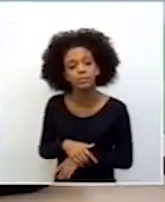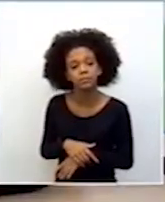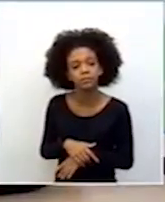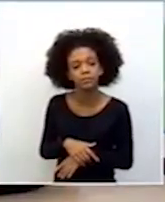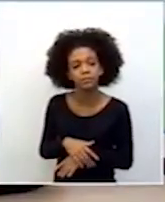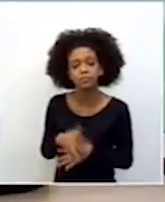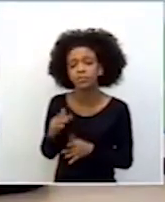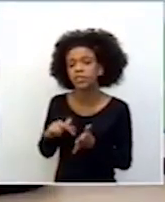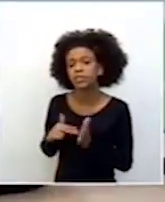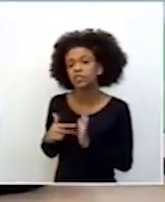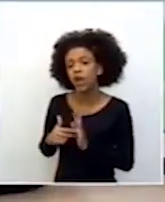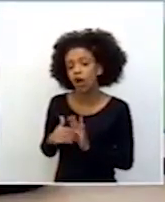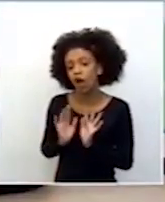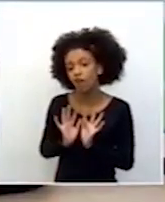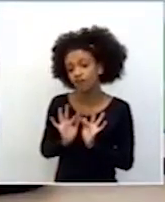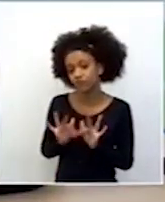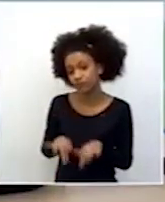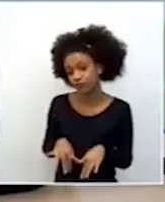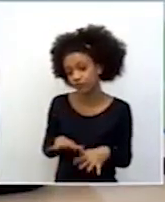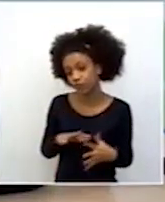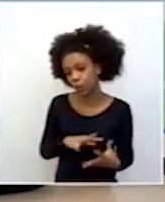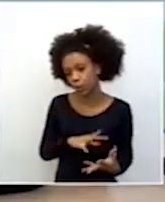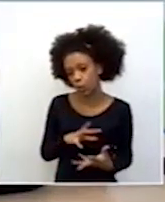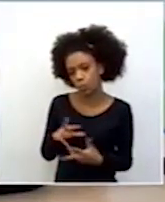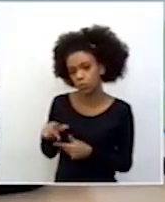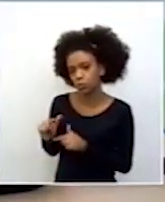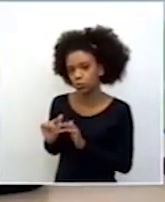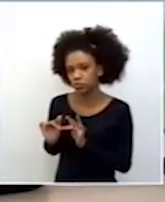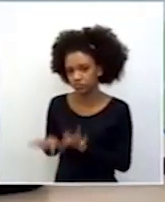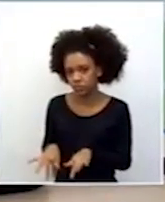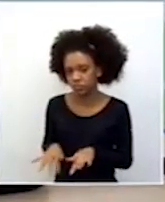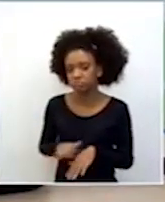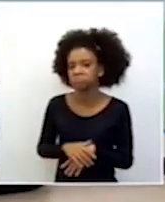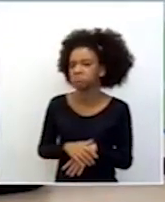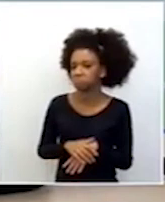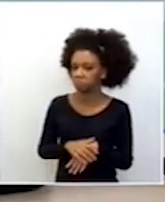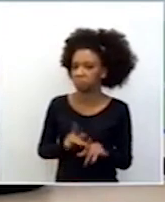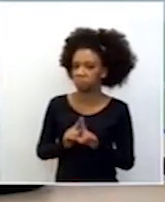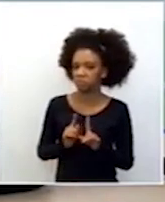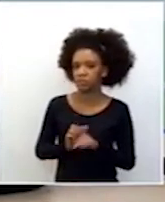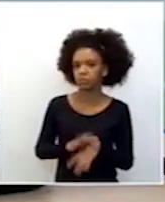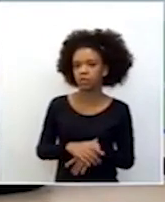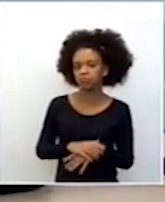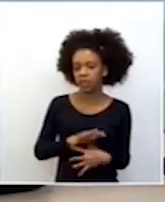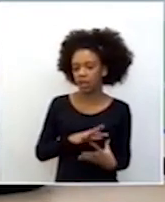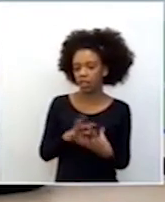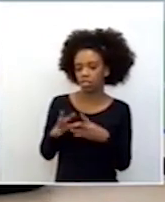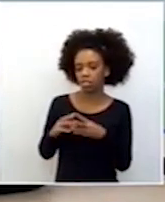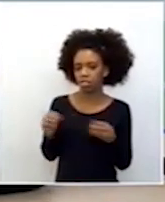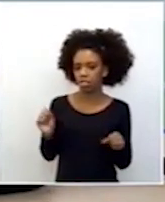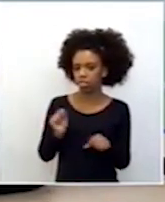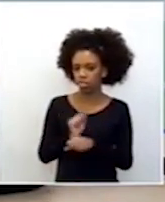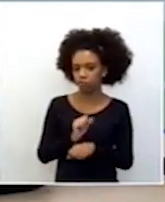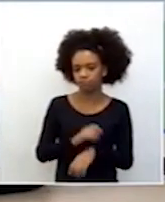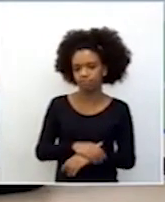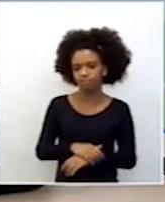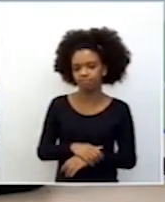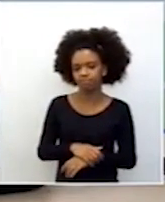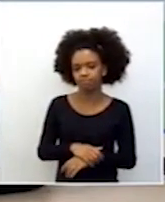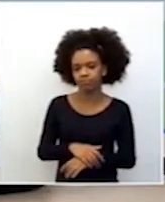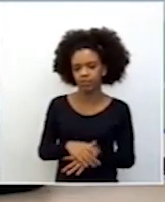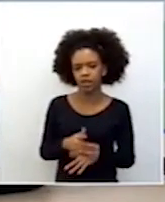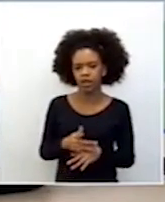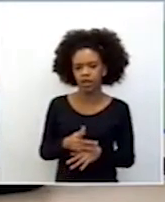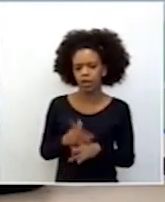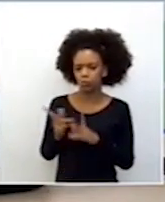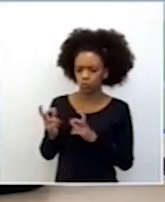se referindo ao fim do mundo. Ah, O Douglas também diz o fim do mundo. nossa. Eu não consigo encontrar o nome